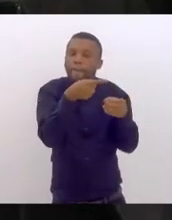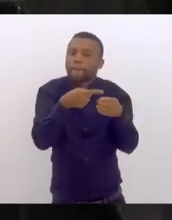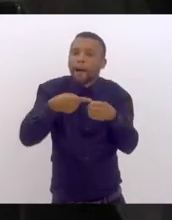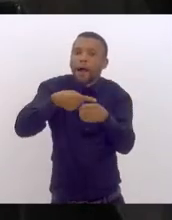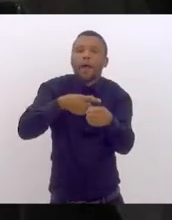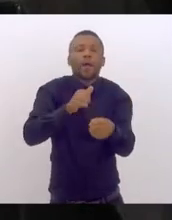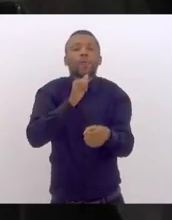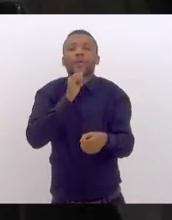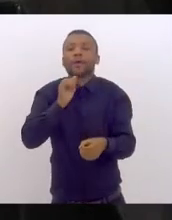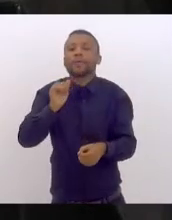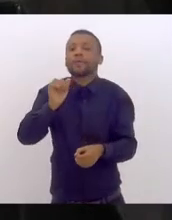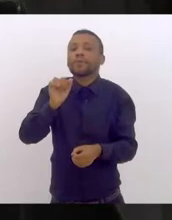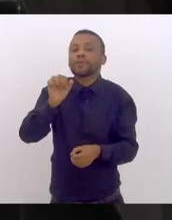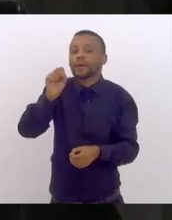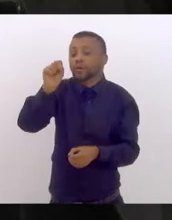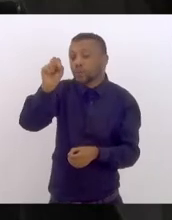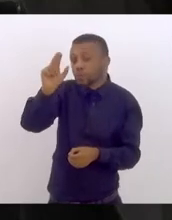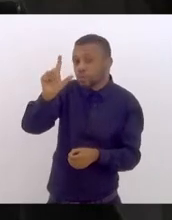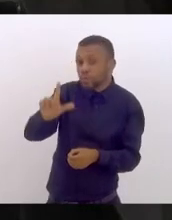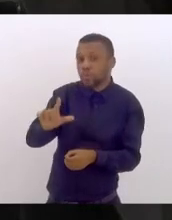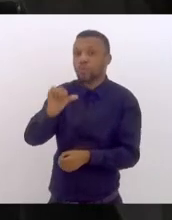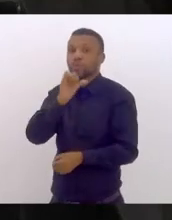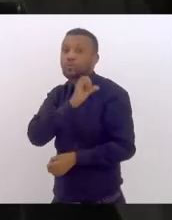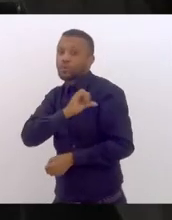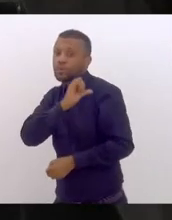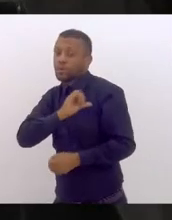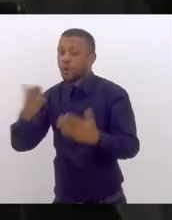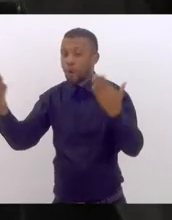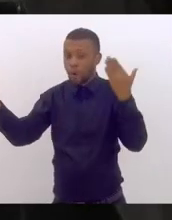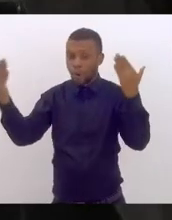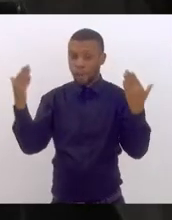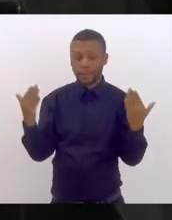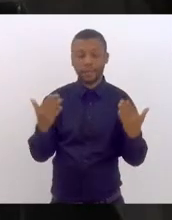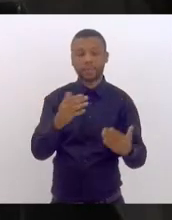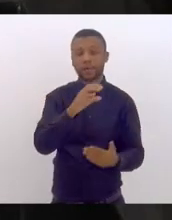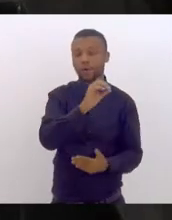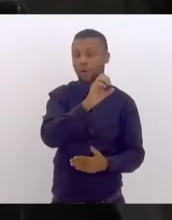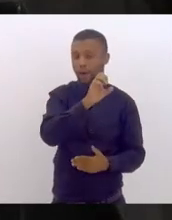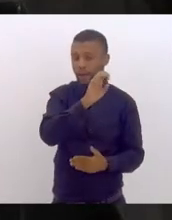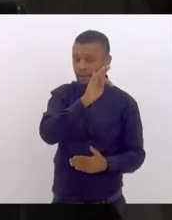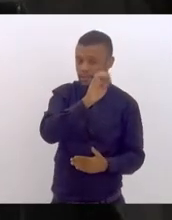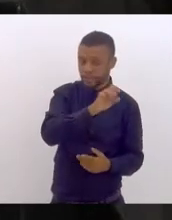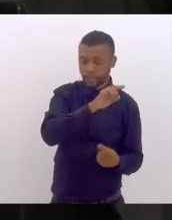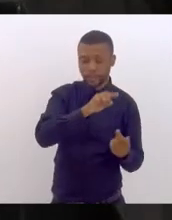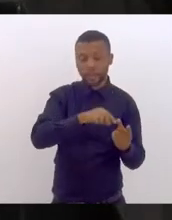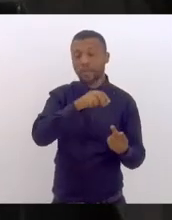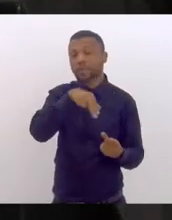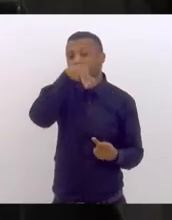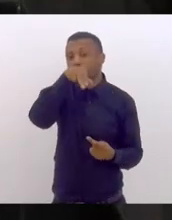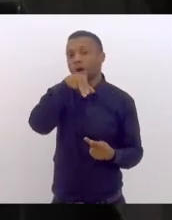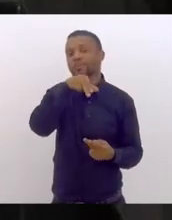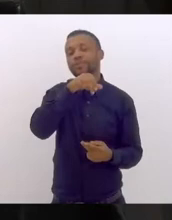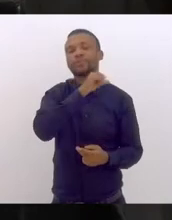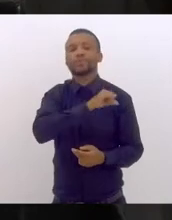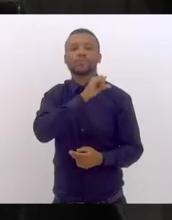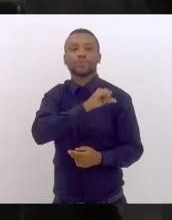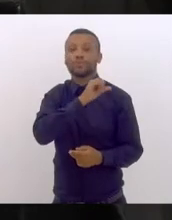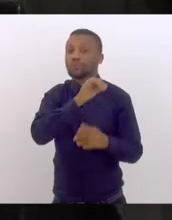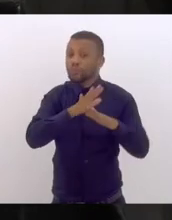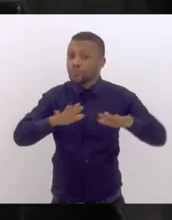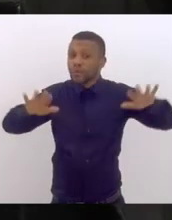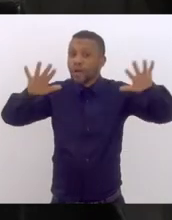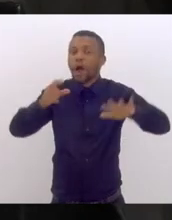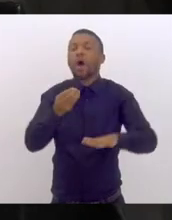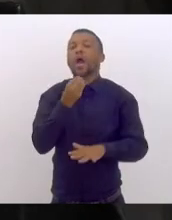por exemplo da zona sul do Rio com bairros da Zona Oeste e da zona norte da cidade e geral é assim a lógica